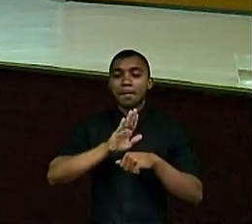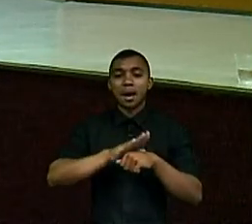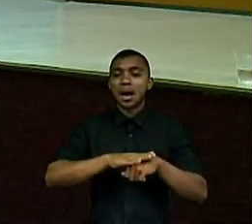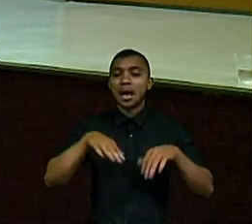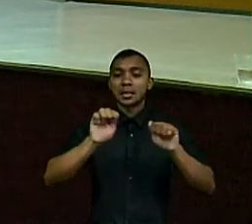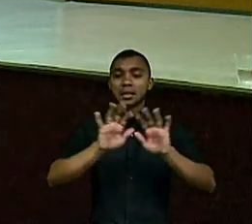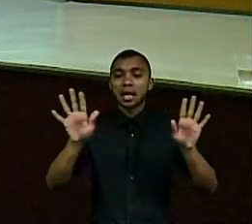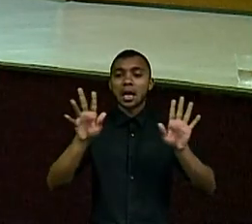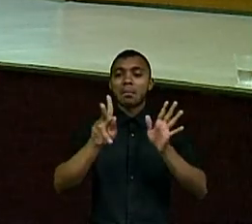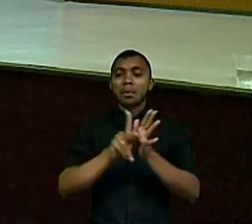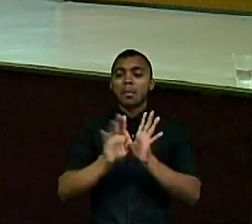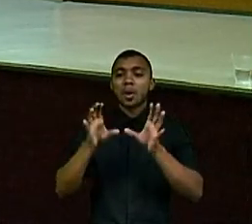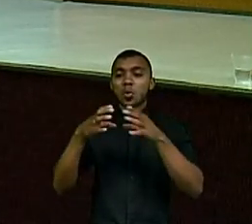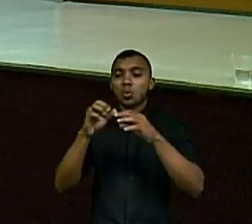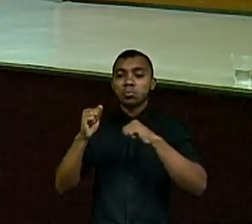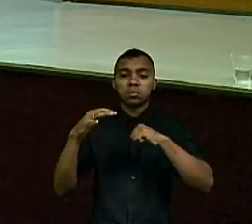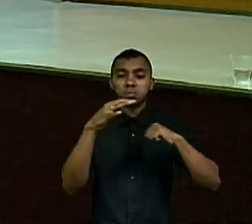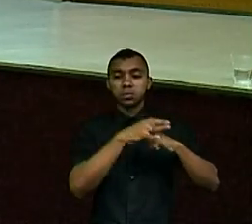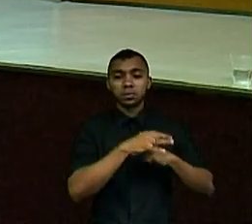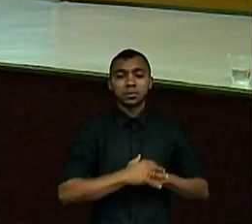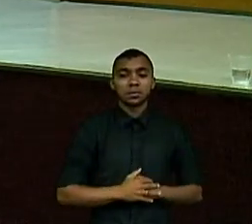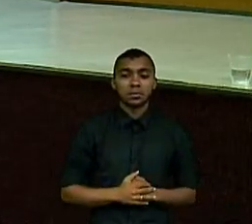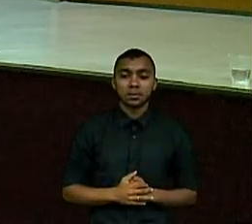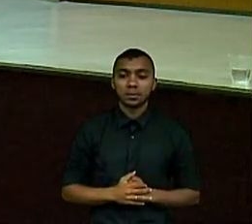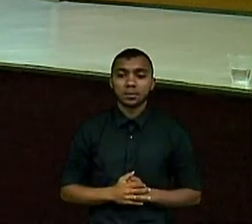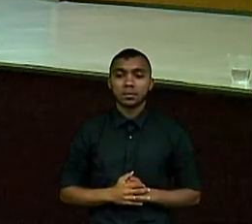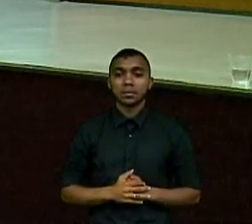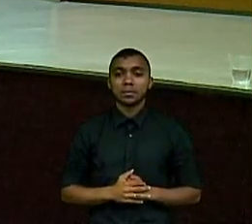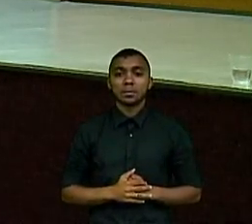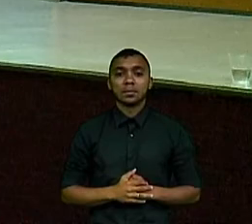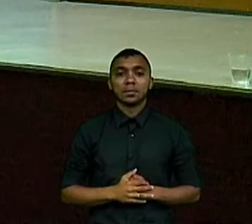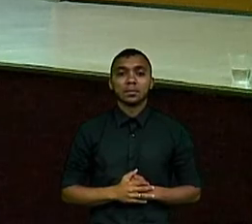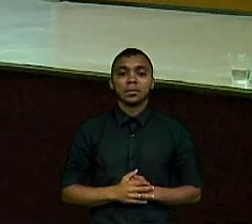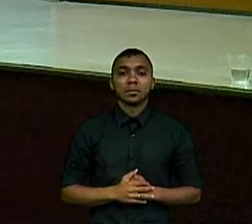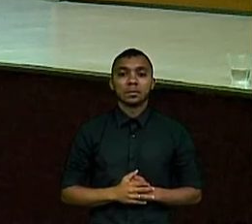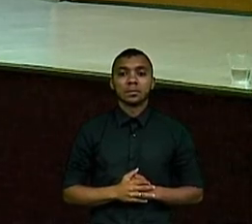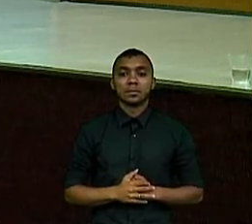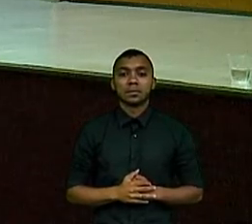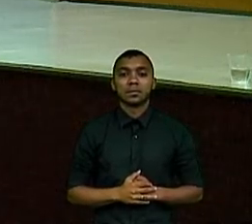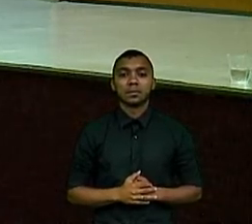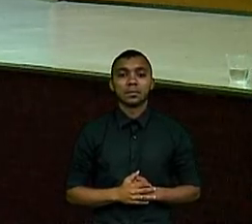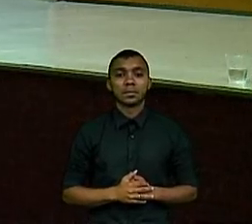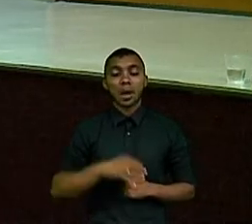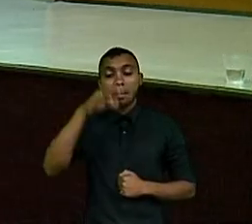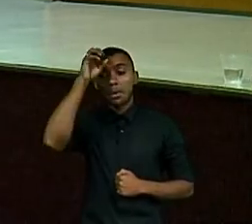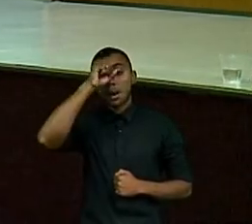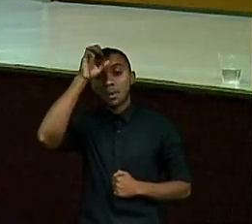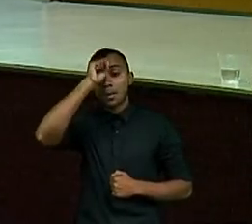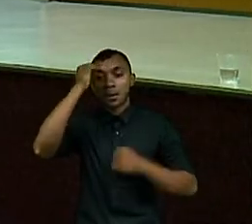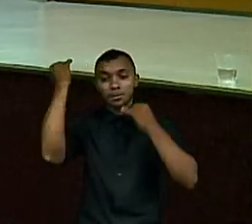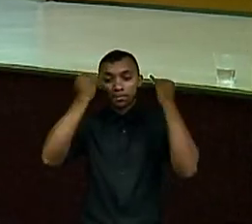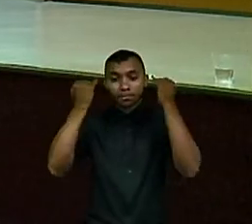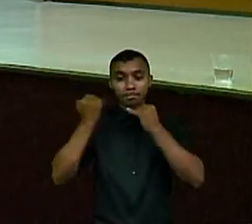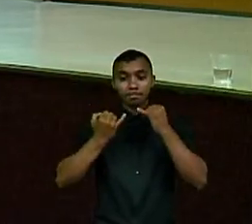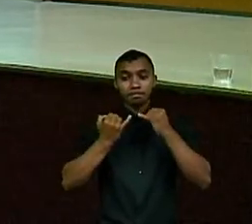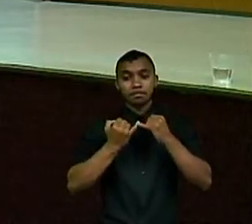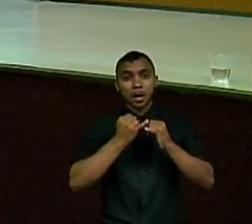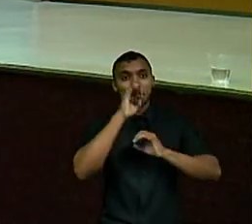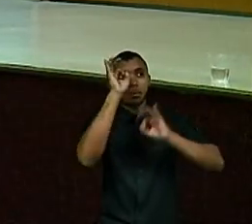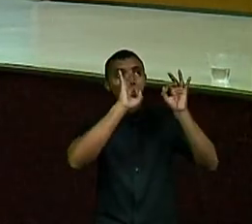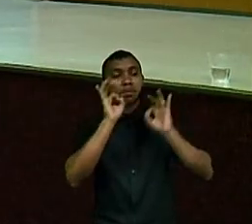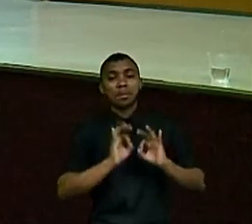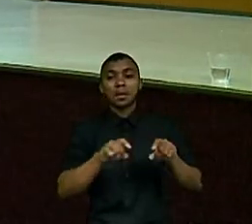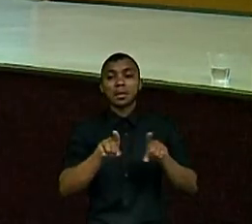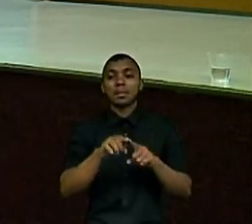do Iluminismo em nosso cotidiano a escola a divisão do conhecimento em disciplinas específicas os